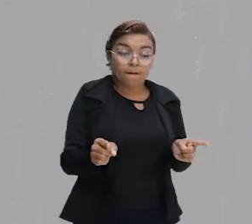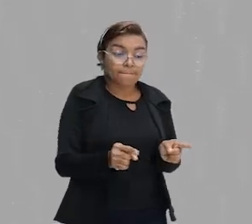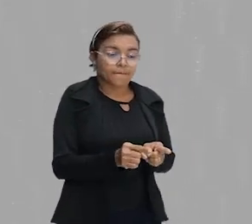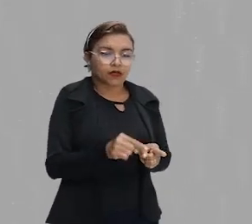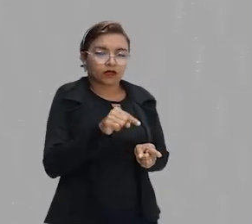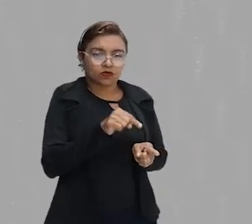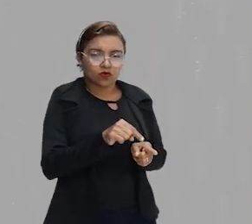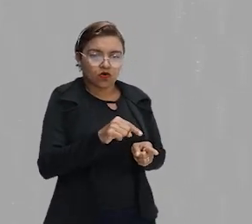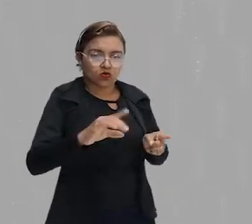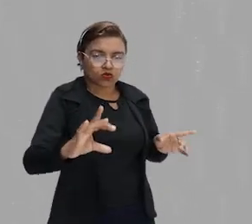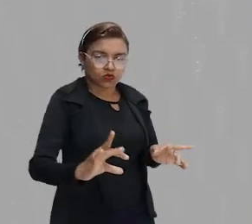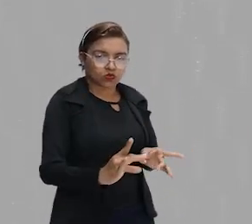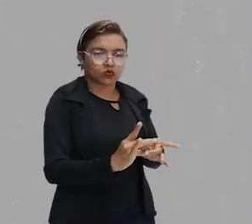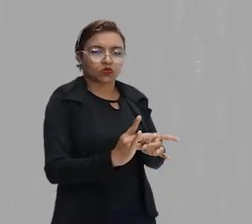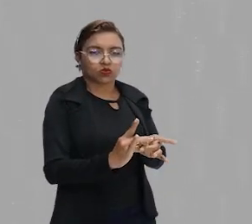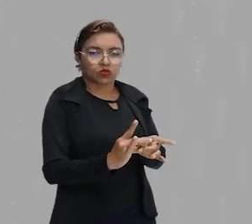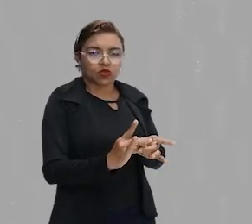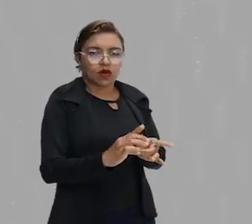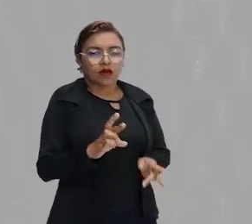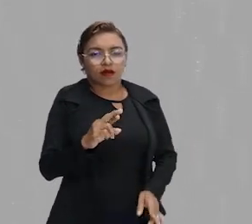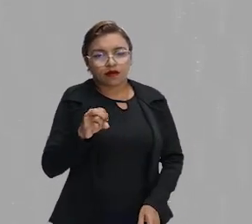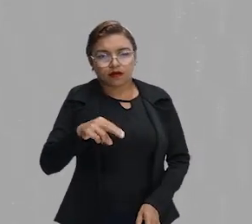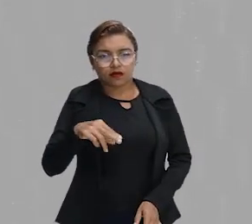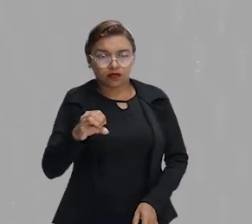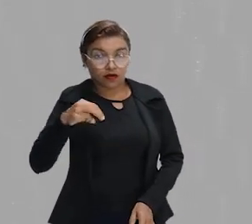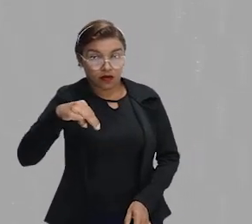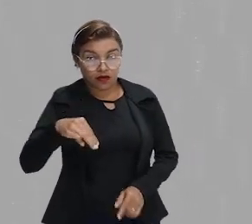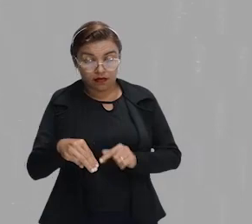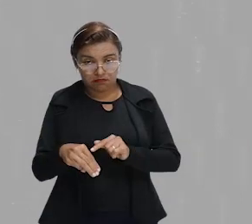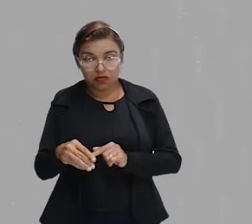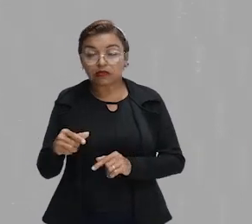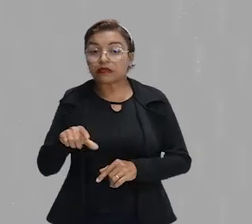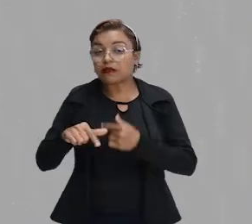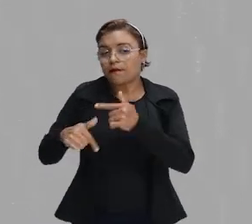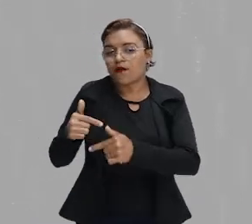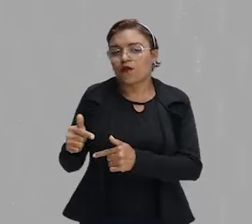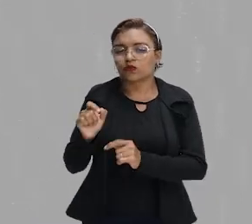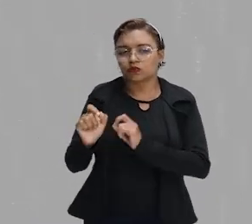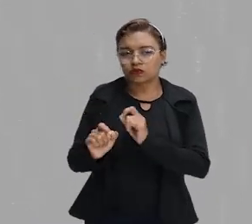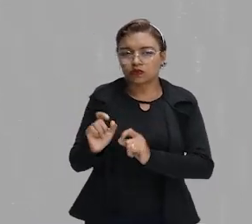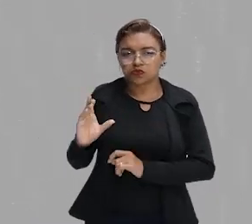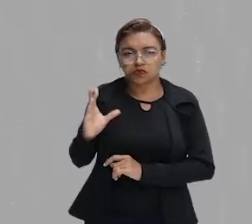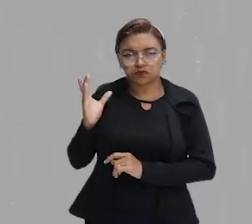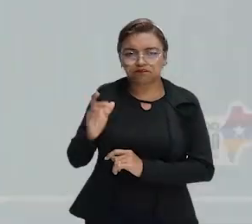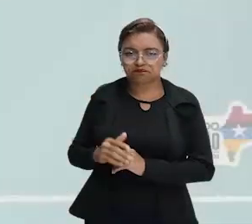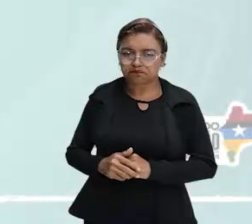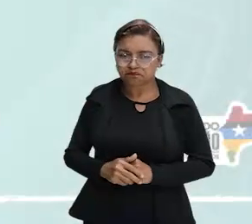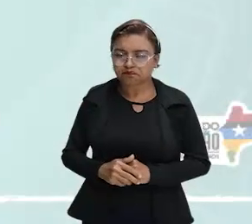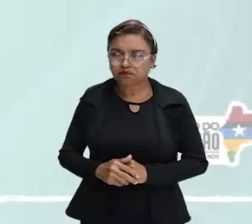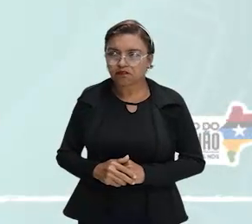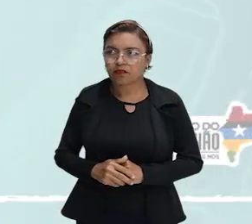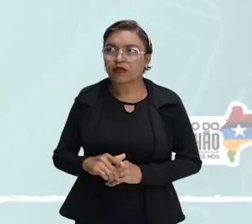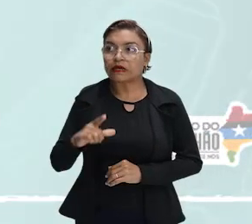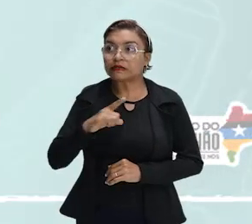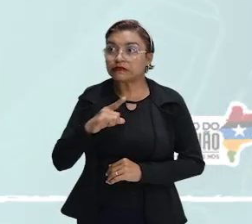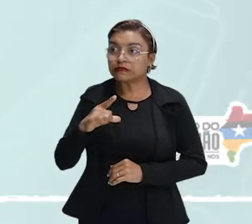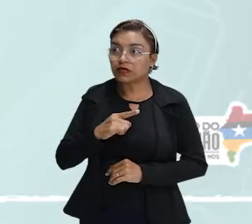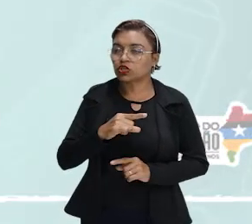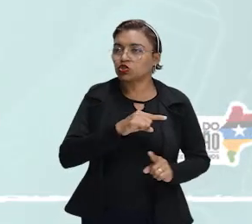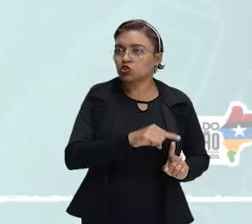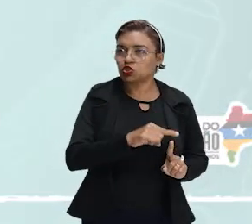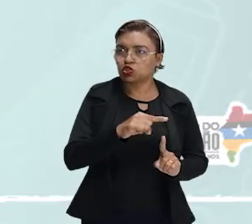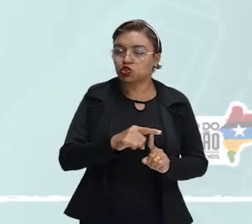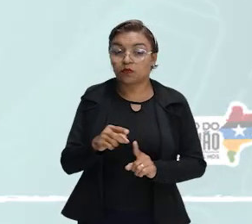do ribossomo se liga ao RNA mensageiro. Depois, o que vai acontecer? Vai vir um tipo